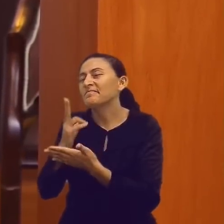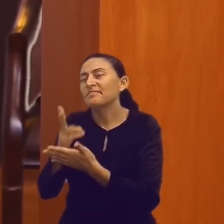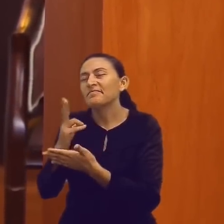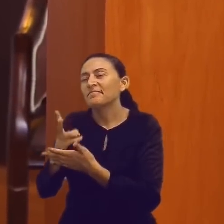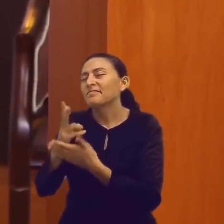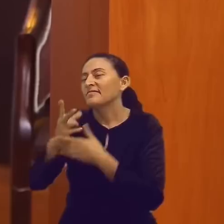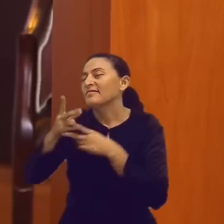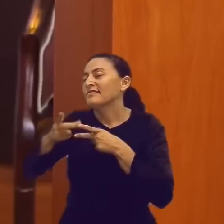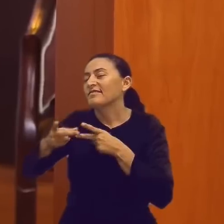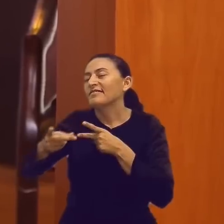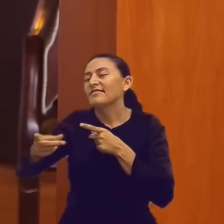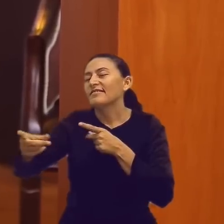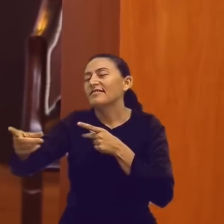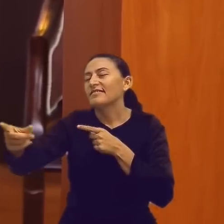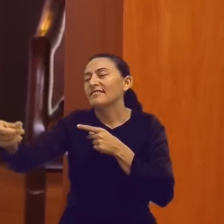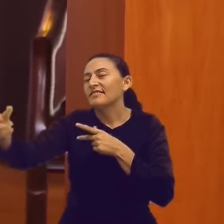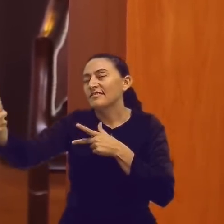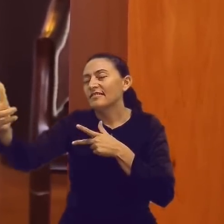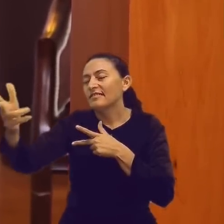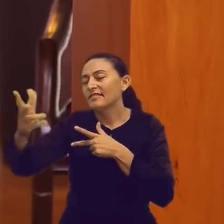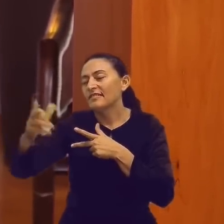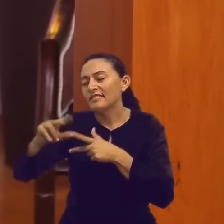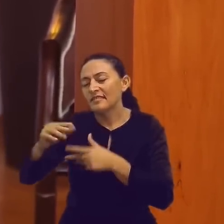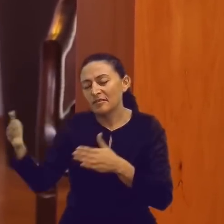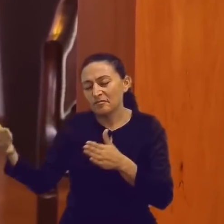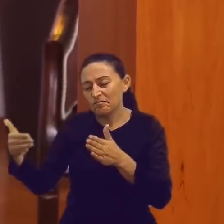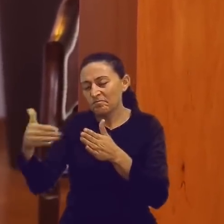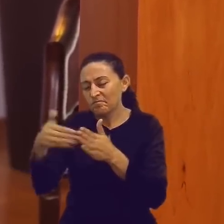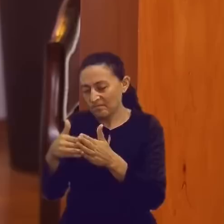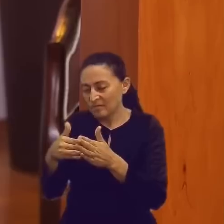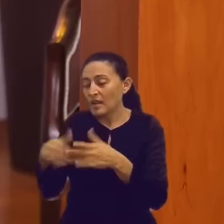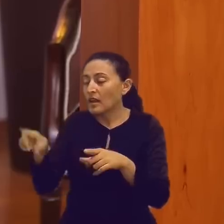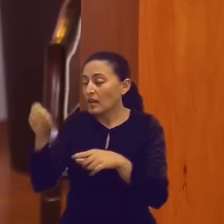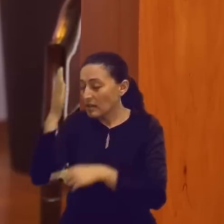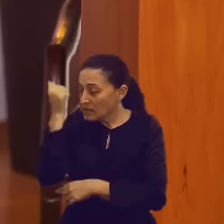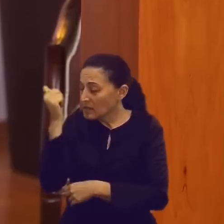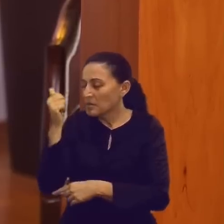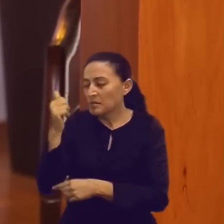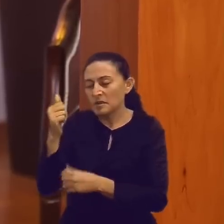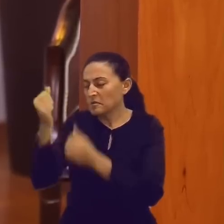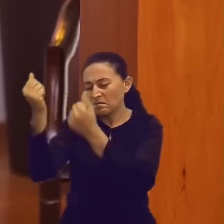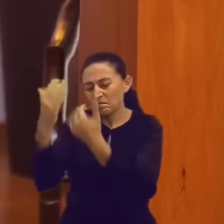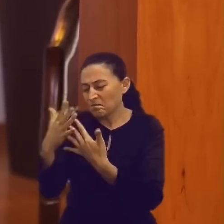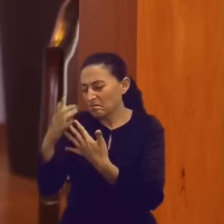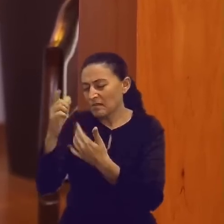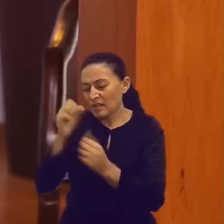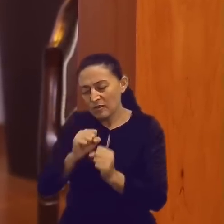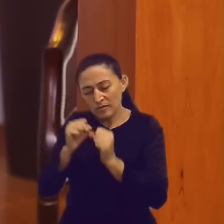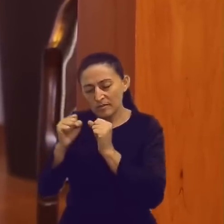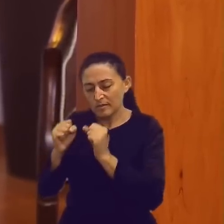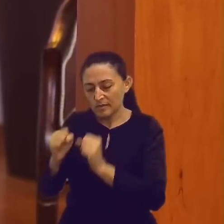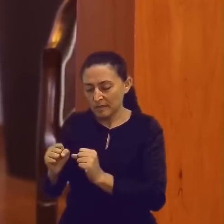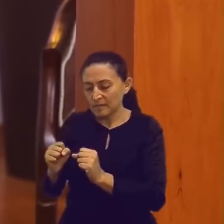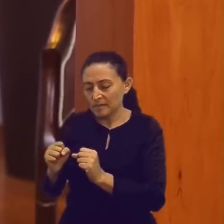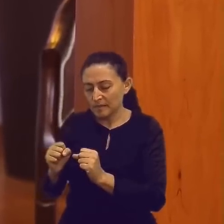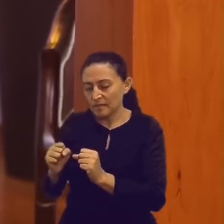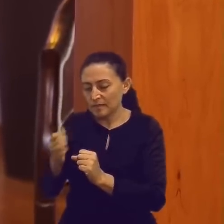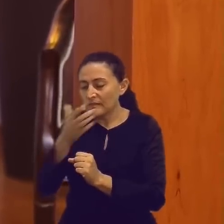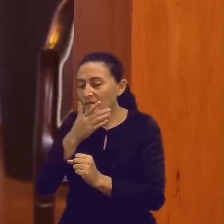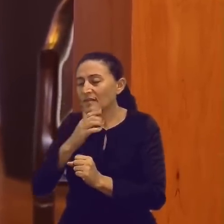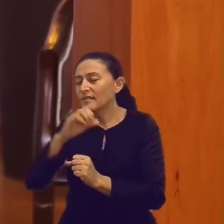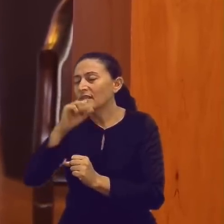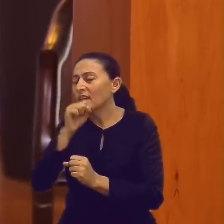a nós nesses últimos dias. E sabemos que essa não diminuiu o Seu poder. Pai, quero entregar em